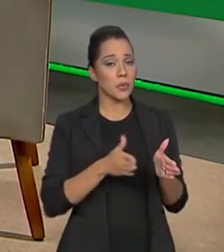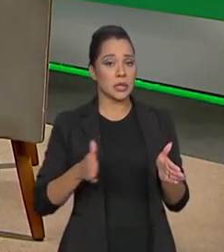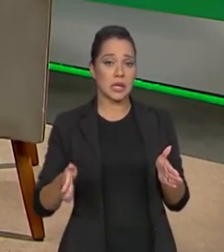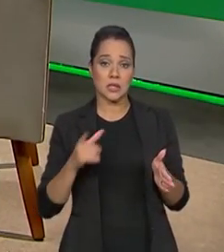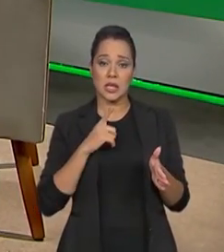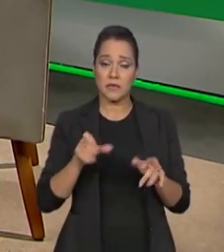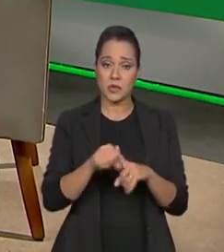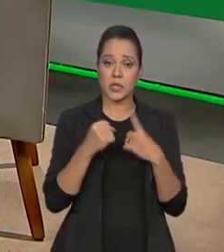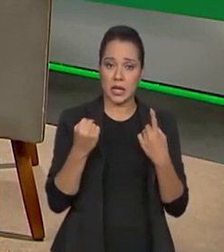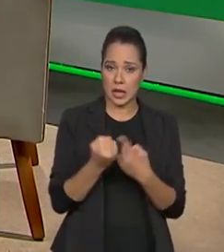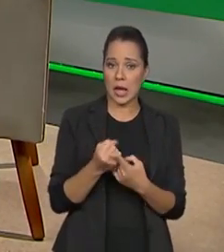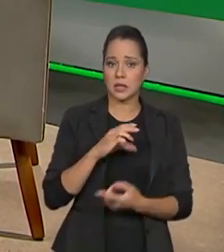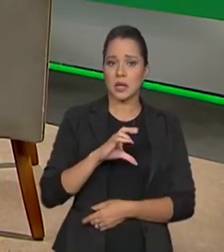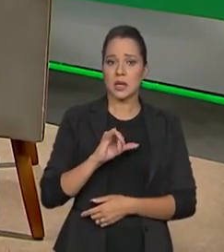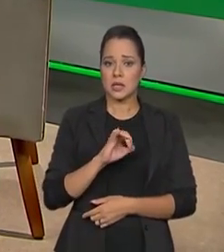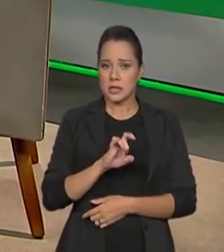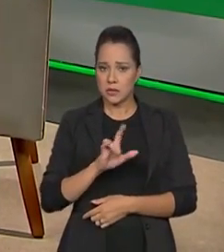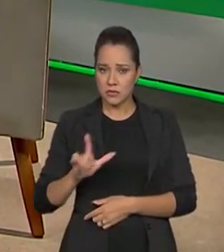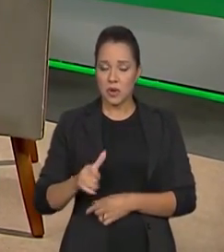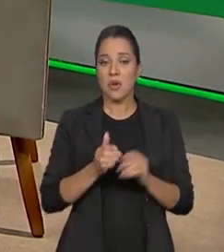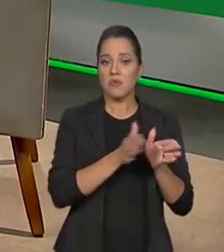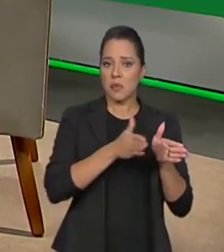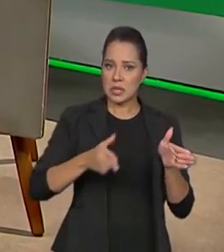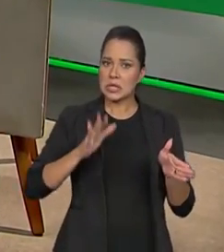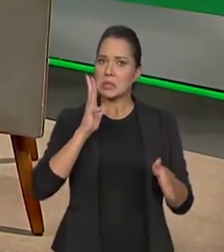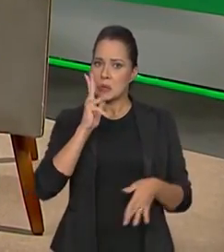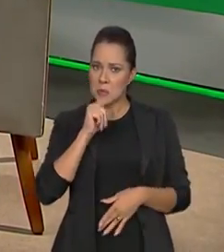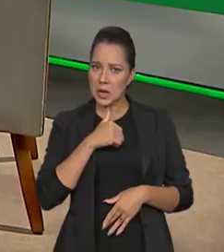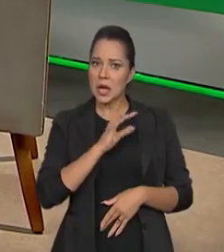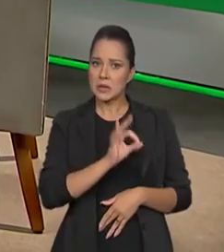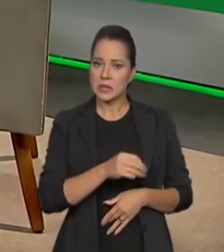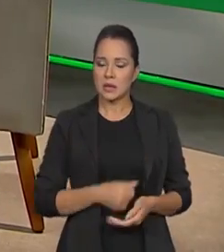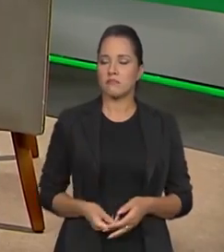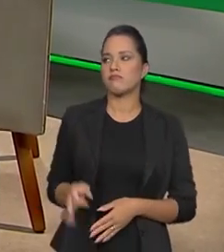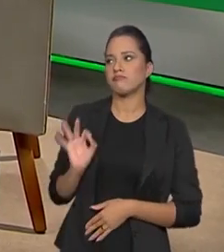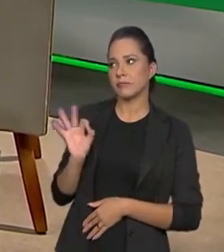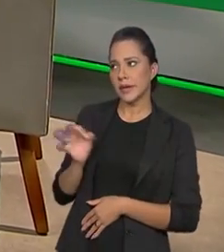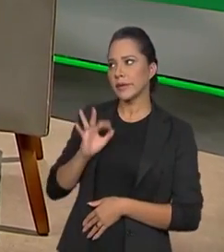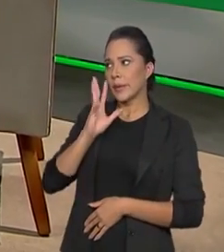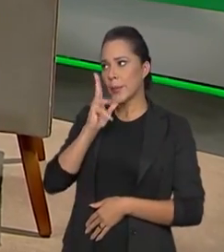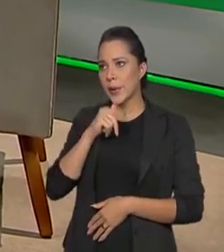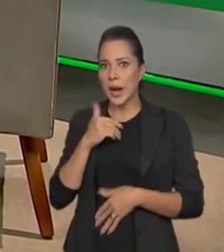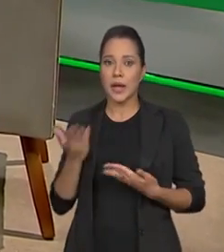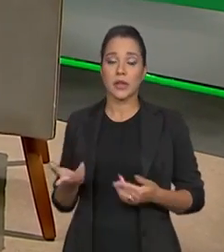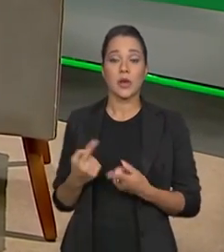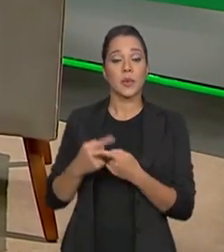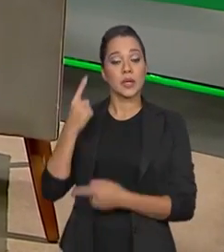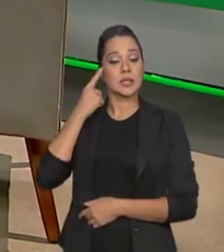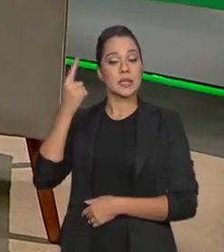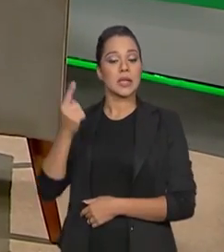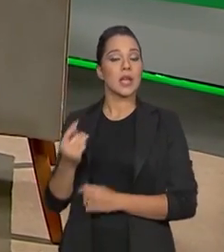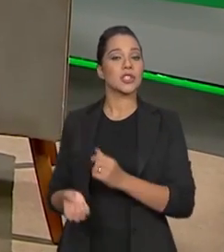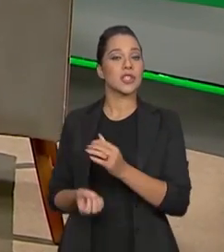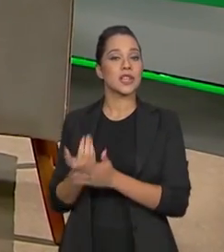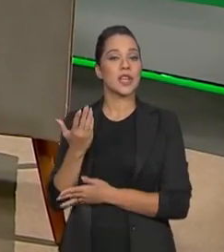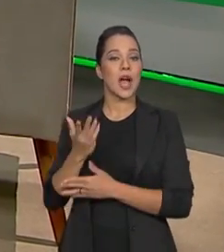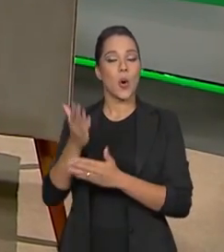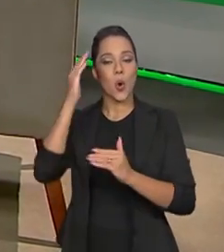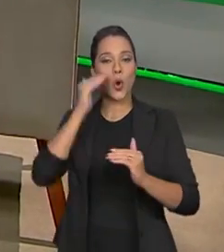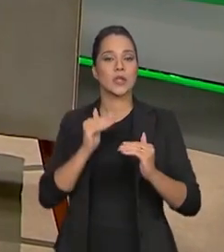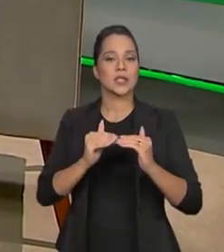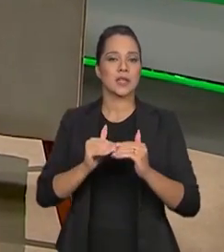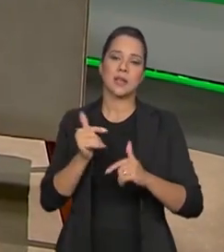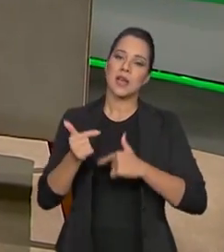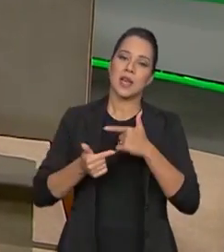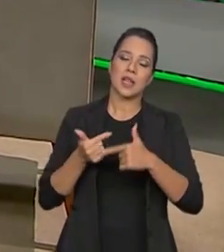envolveu a sociedade civil foi um processo longo não foi presentemente porque justamente nessa ideia da gente criar o Consenso e